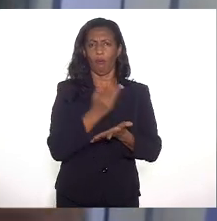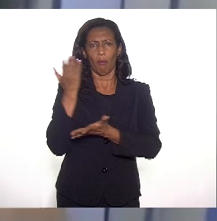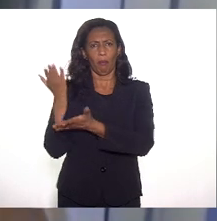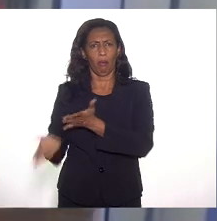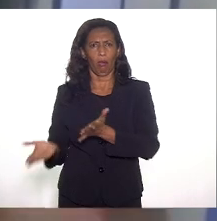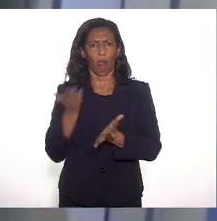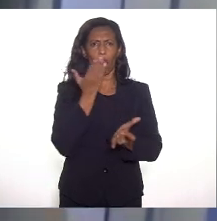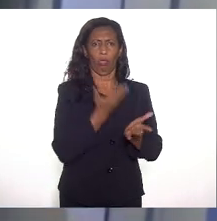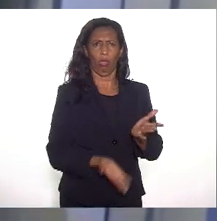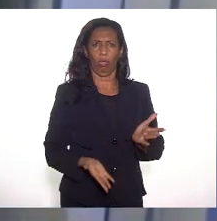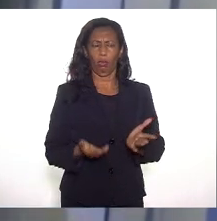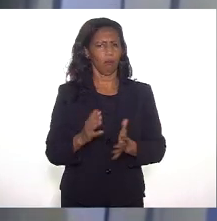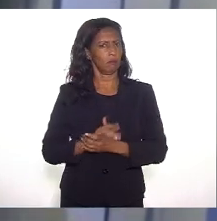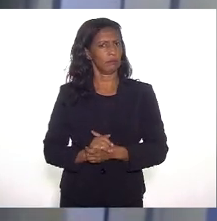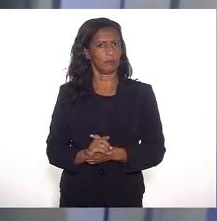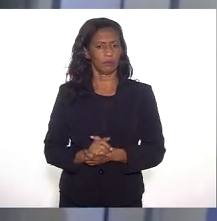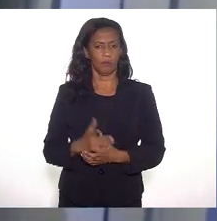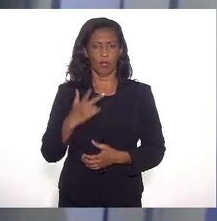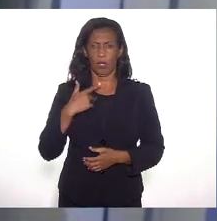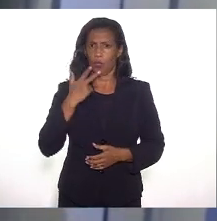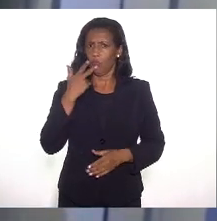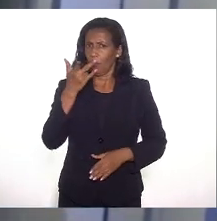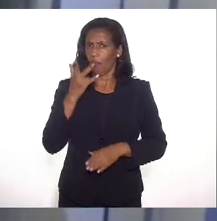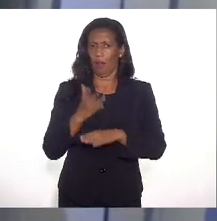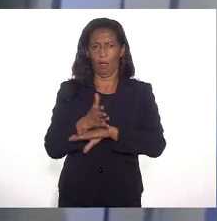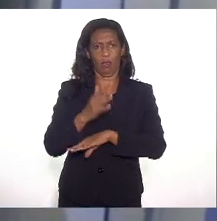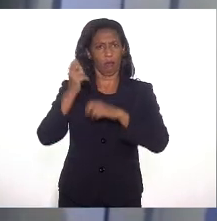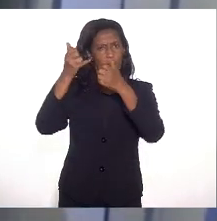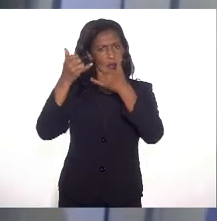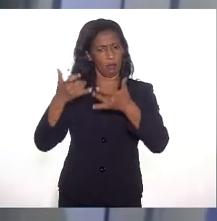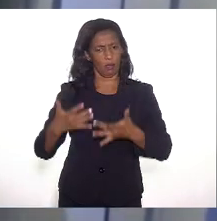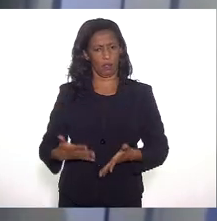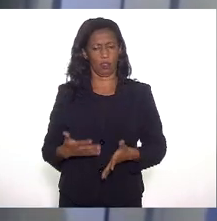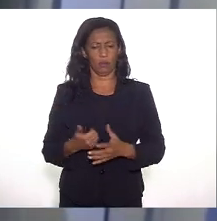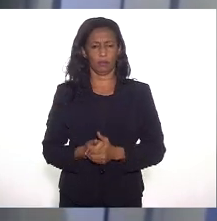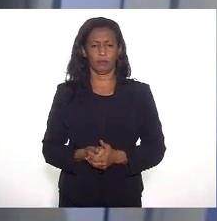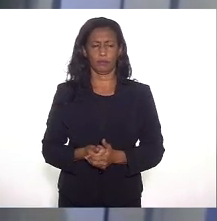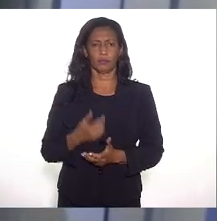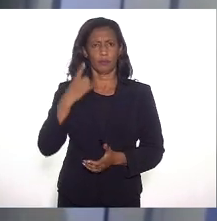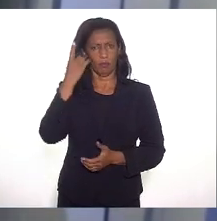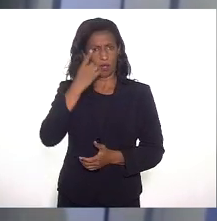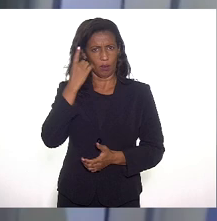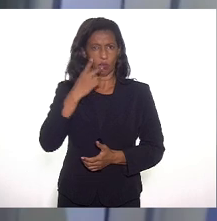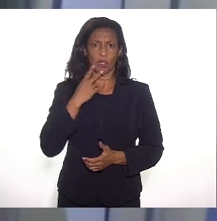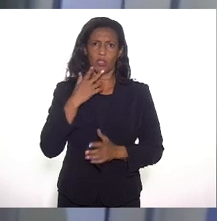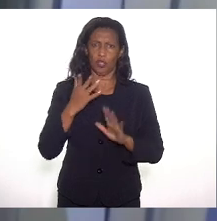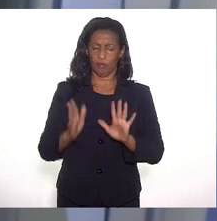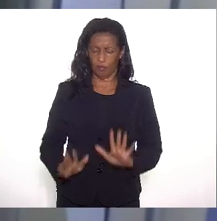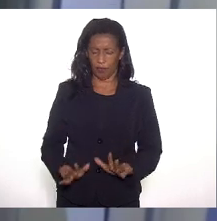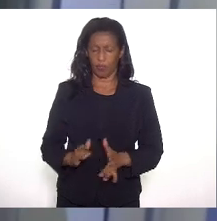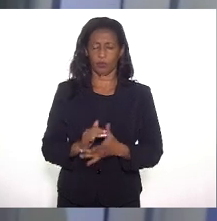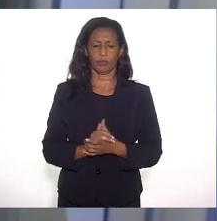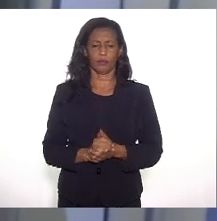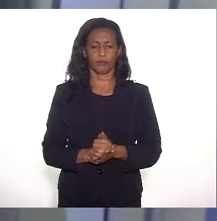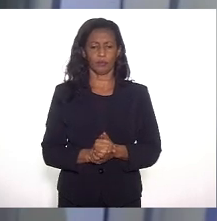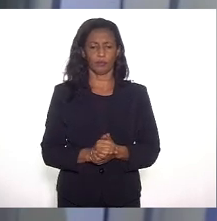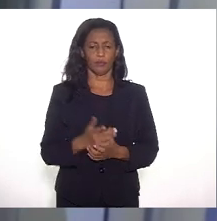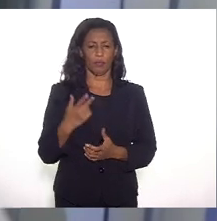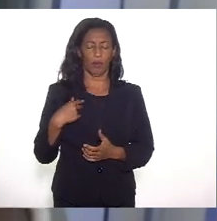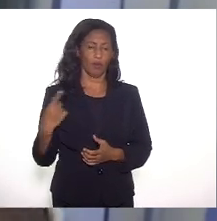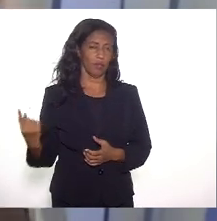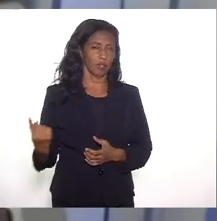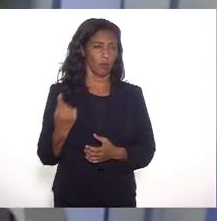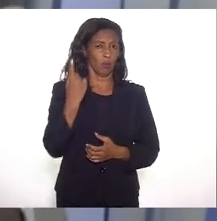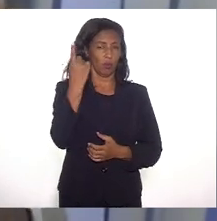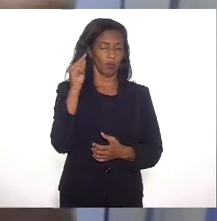reprovados por unanimidade. Eu não vou aqui entrar nos detalhes, a deputada Renata já fez uma primeira discussão relevante, vou fazer uma